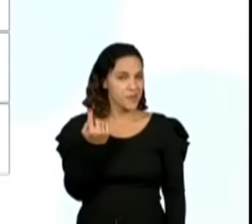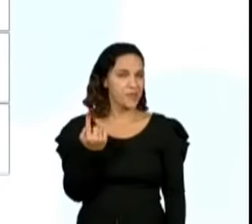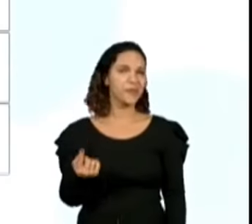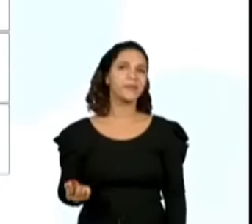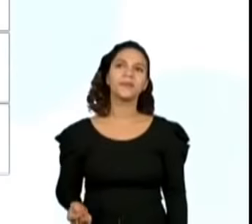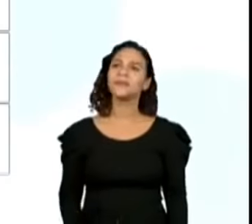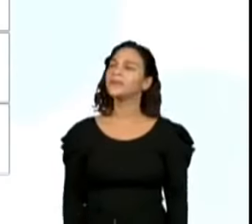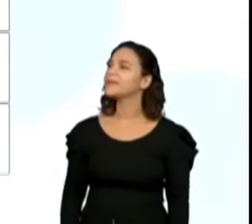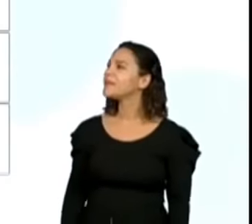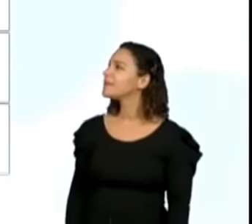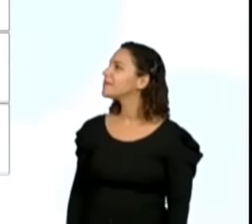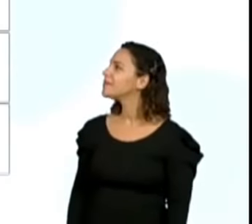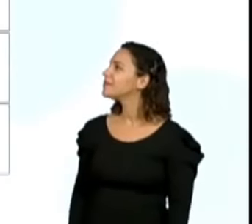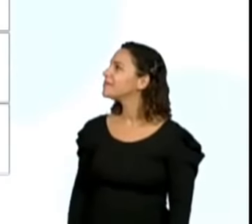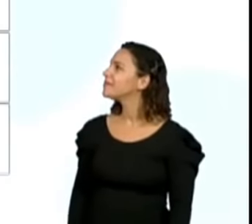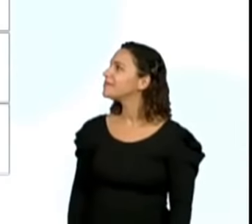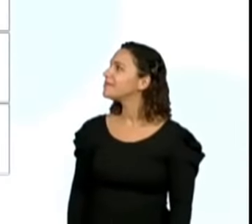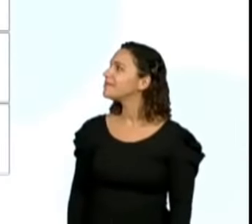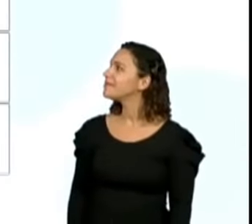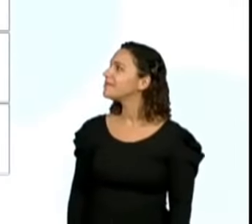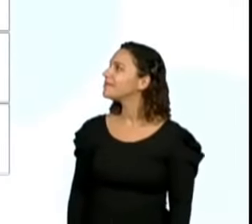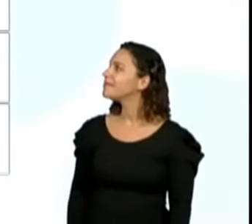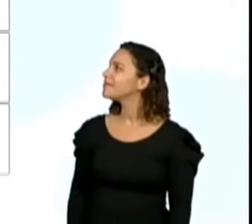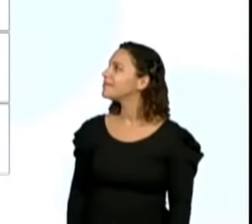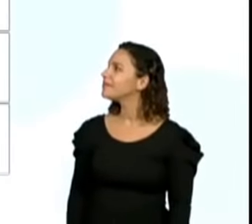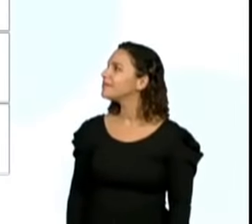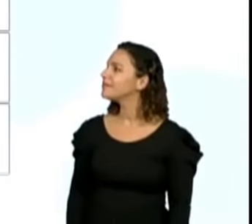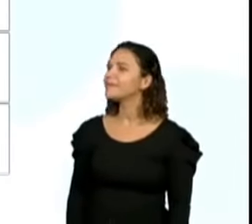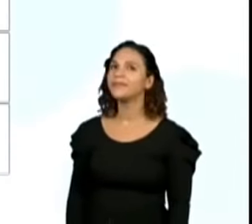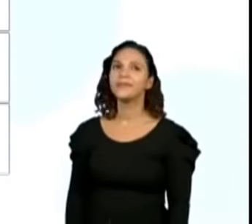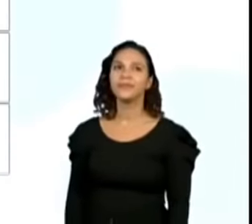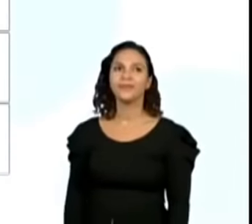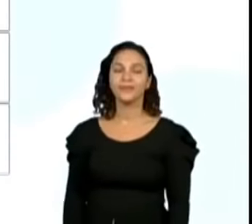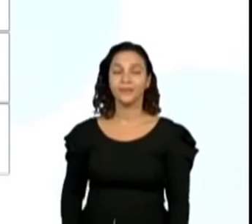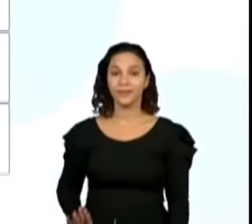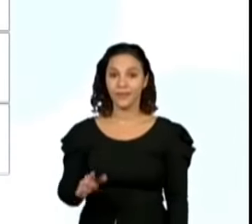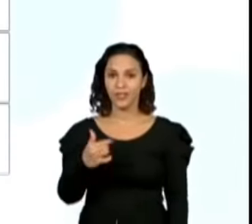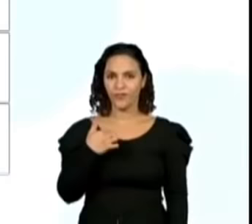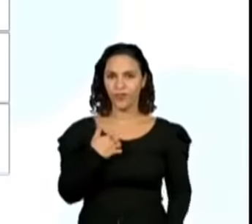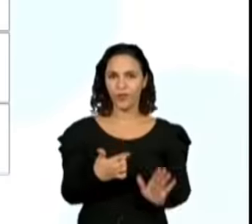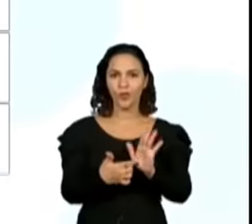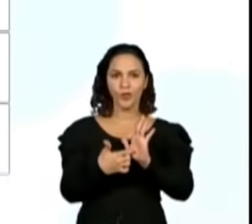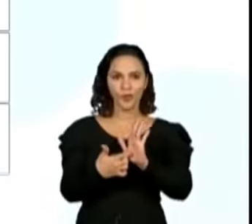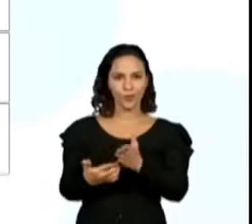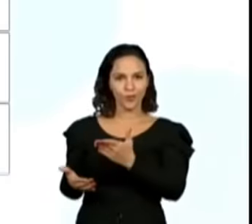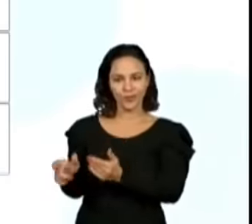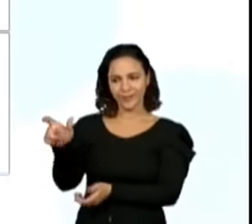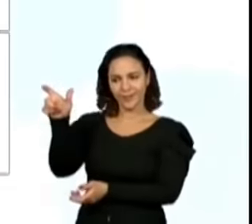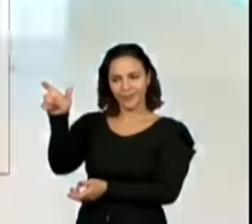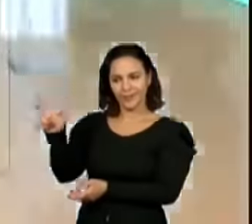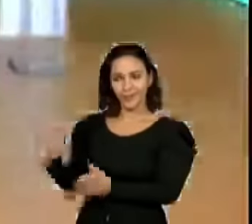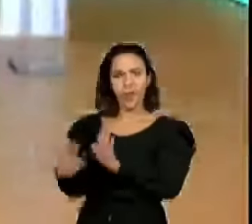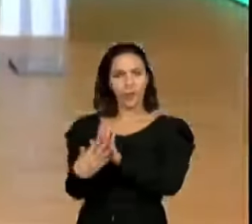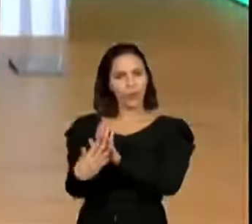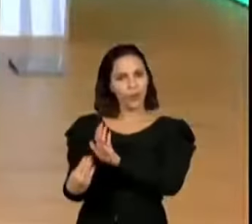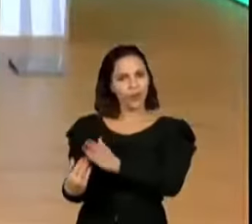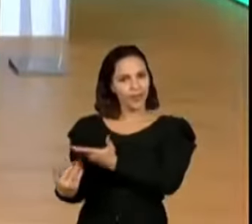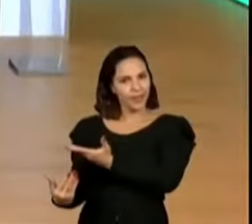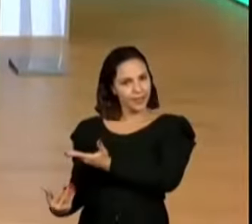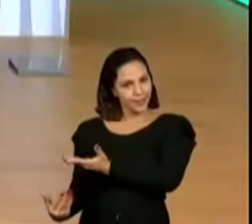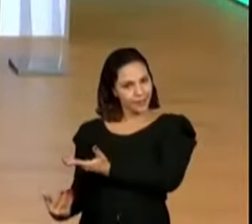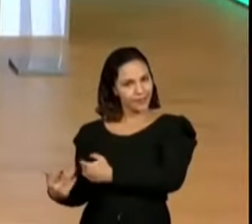progenô que será escrito por nós... Veja, vou mostrar aqui no gercinho que está posicionado, nosso